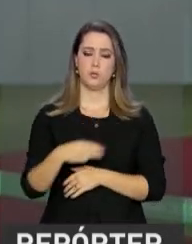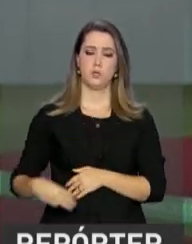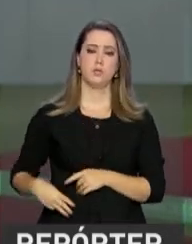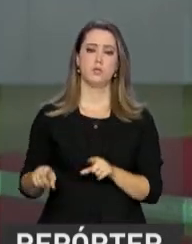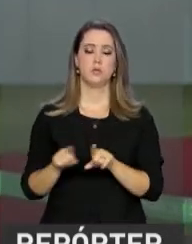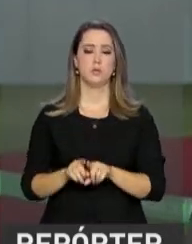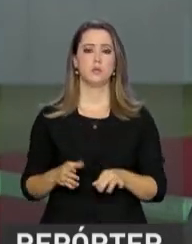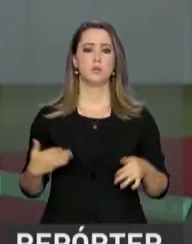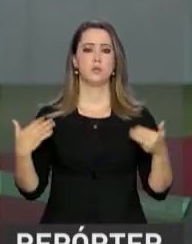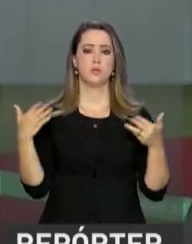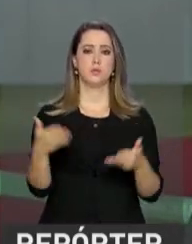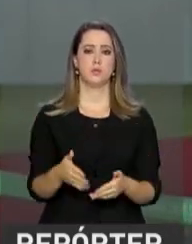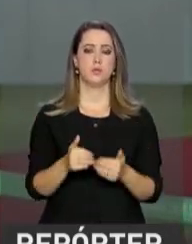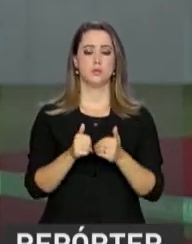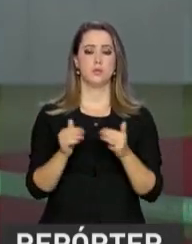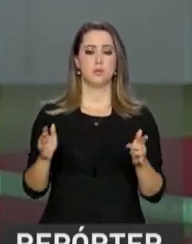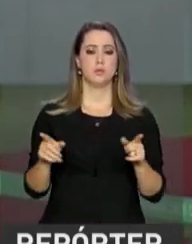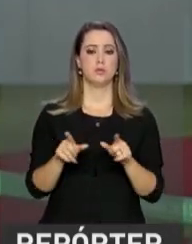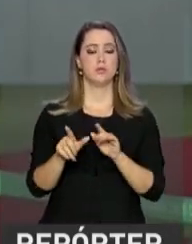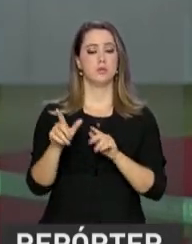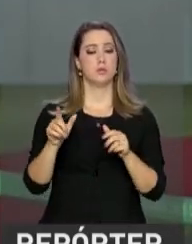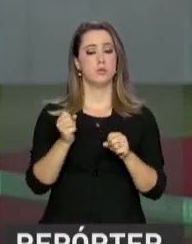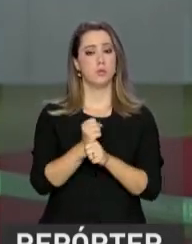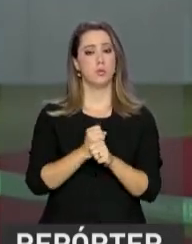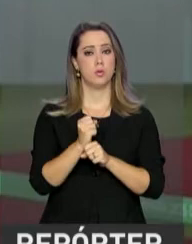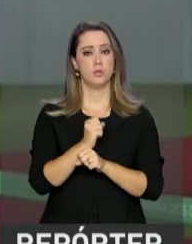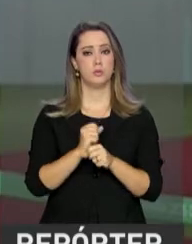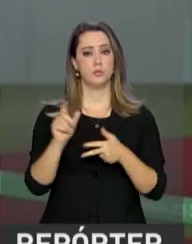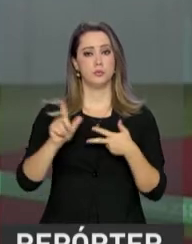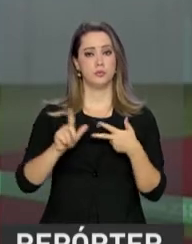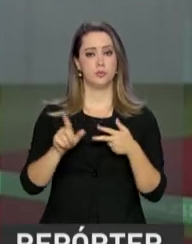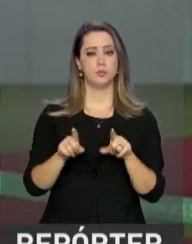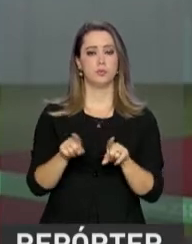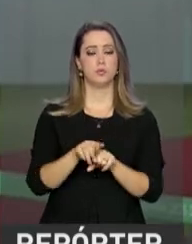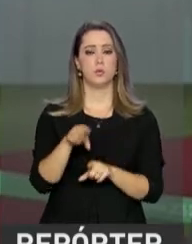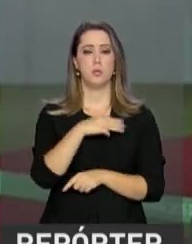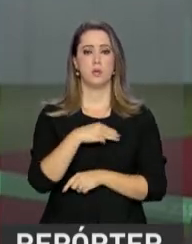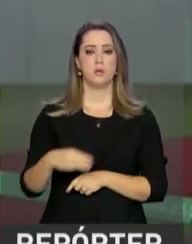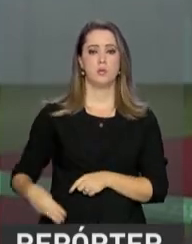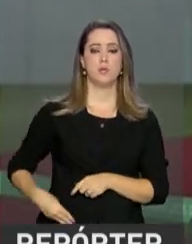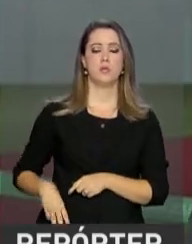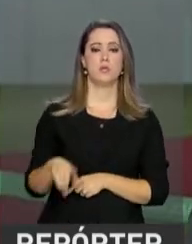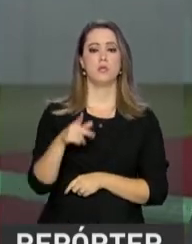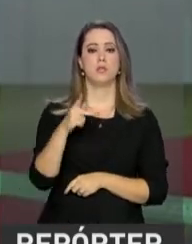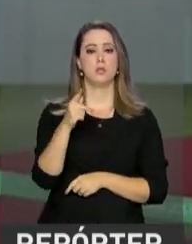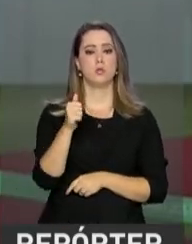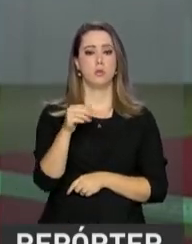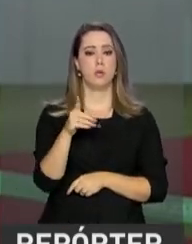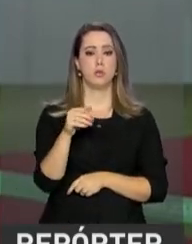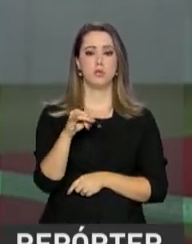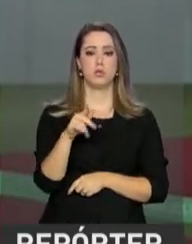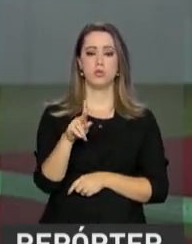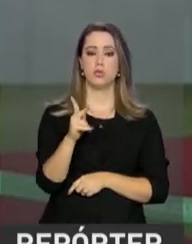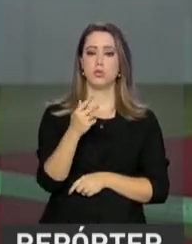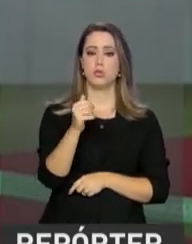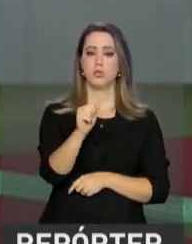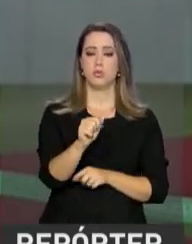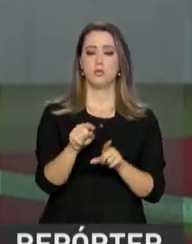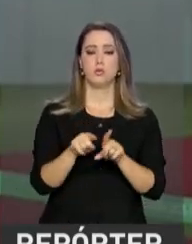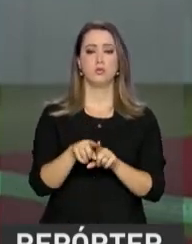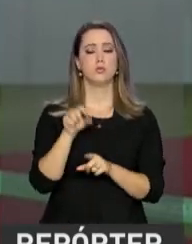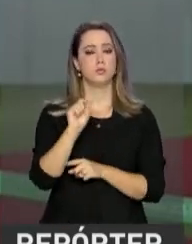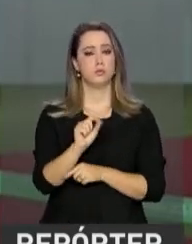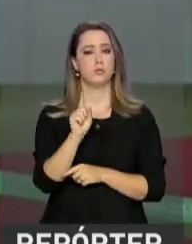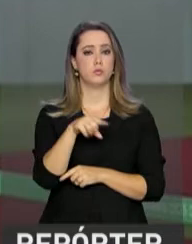participar aqui dessa inauguração do ano legislativo além do ministro padilha também o ministro chefe da secretaria de governo da presidência carlos